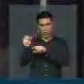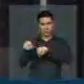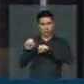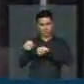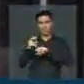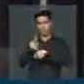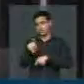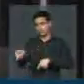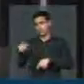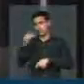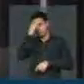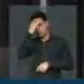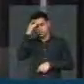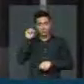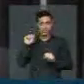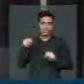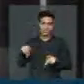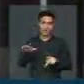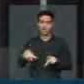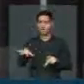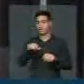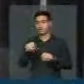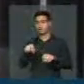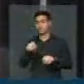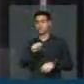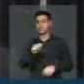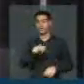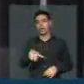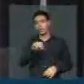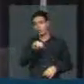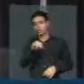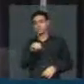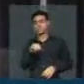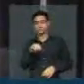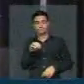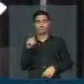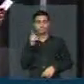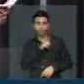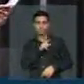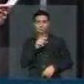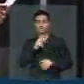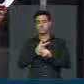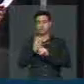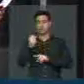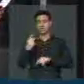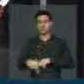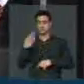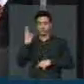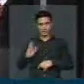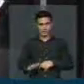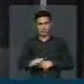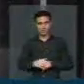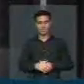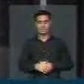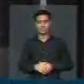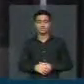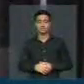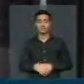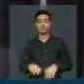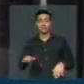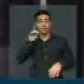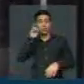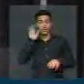dos aposentados na área de educação, dos alunos, uma vitória do Brasil. E ontem